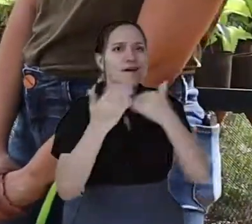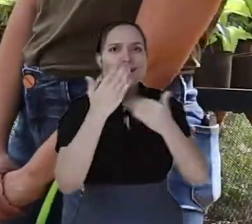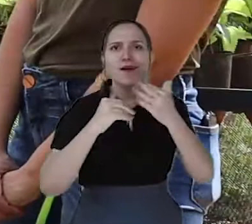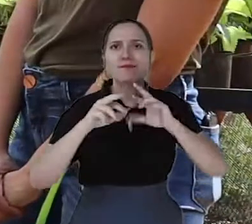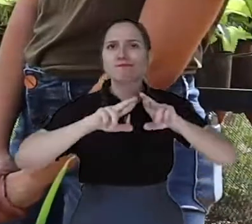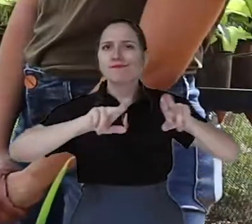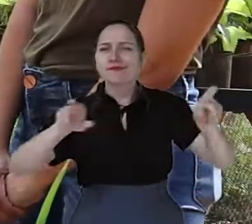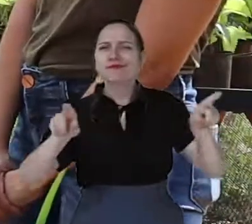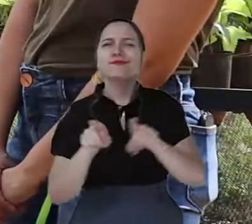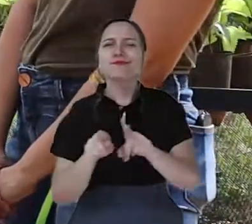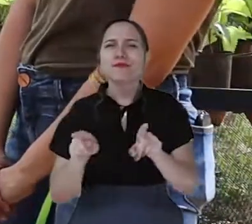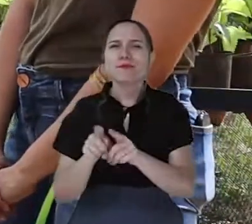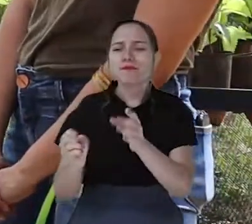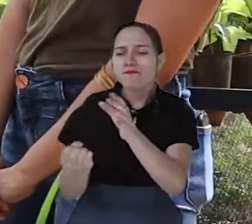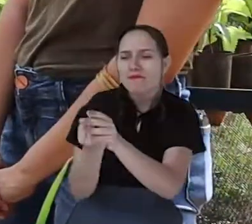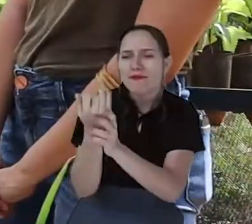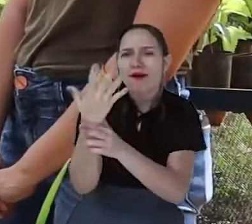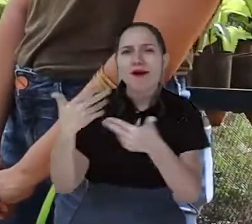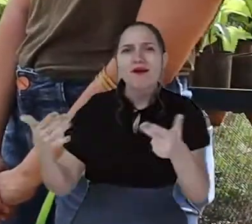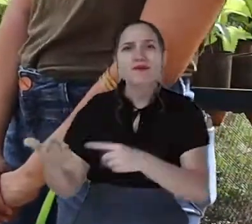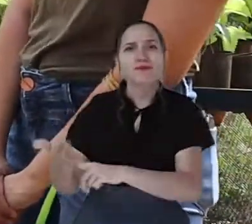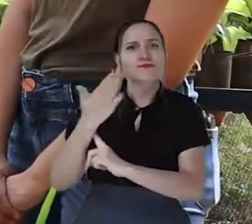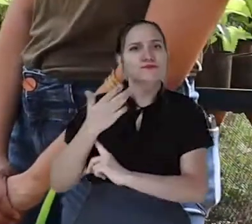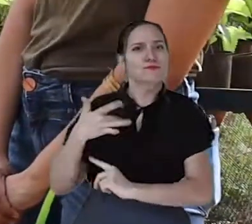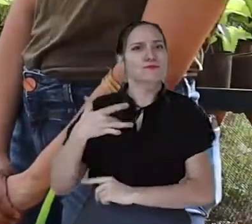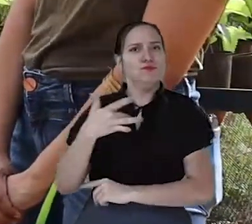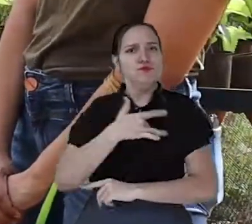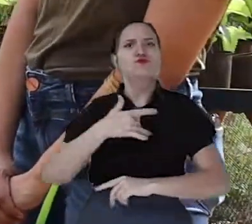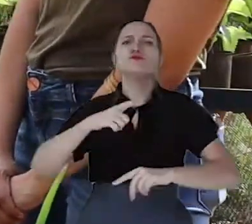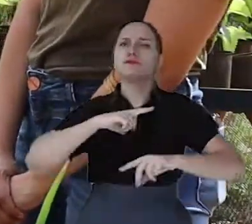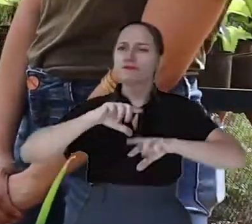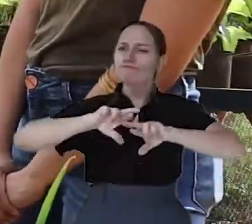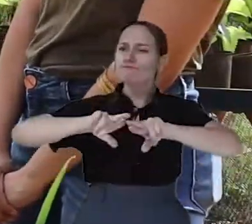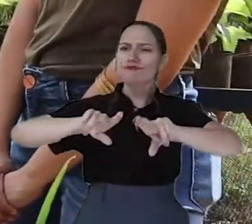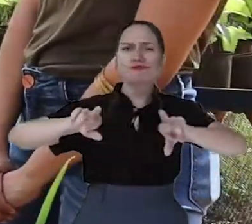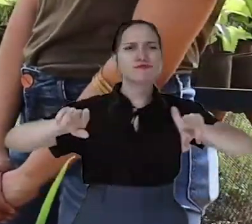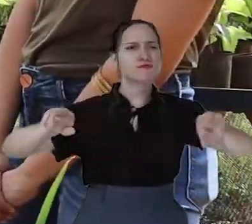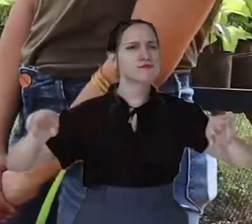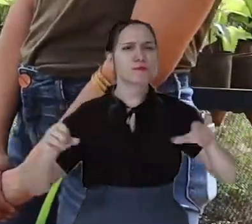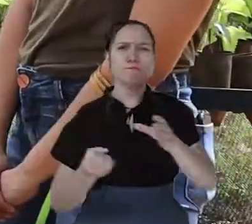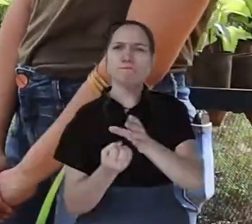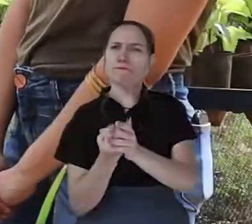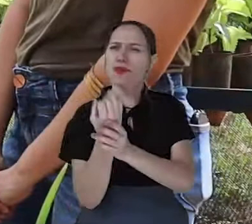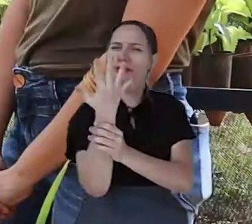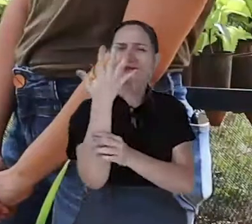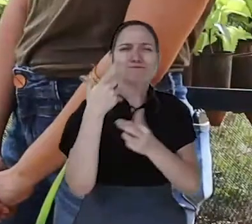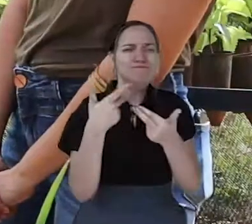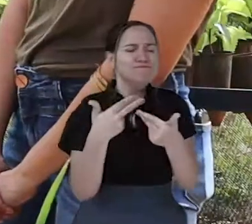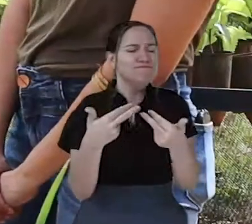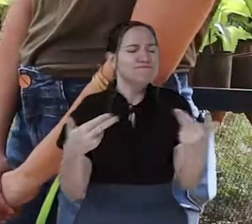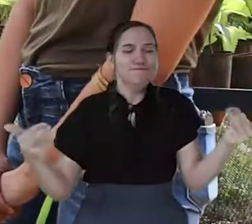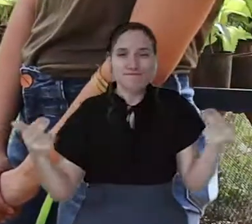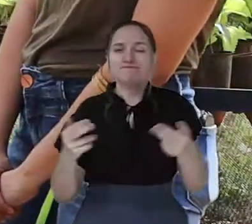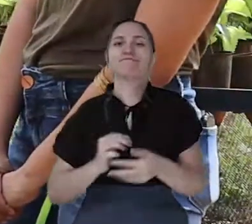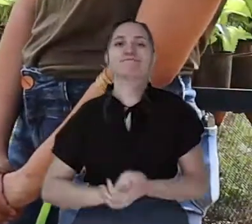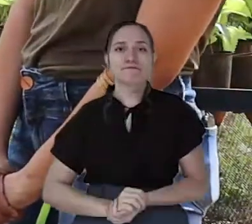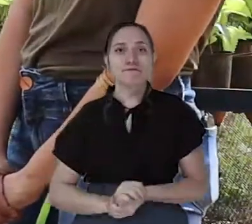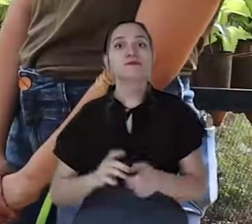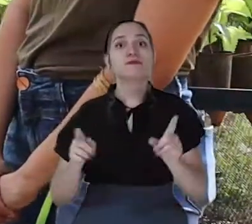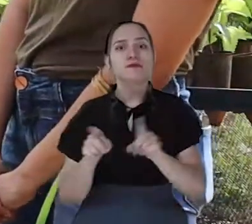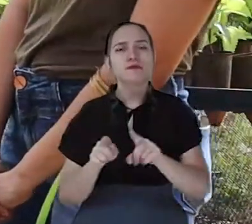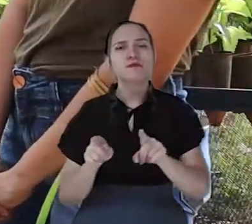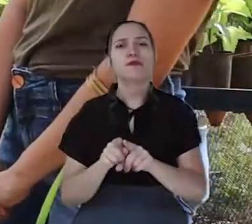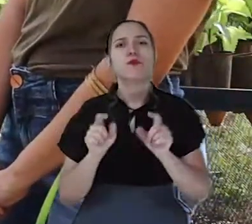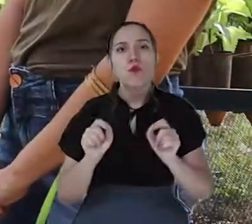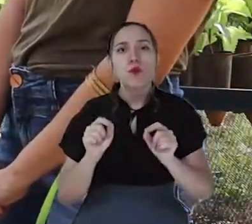plantas medicinais, rico, né, em uma variedade muito grande de fauna, né, e também, né, uma região